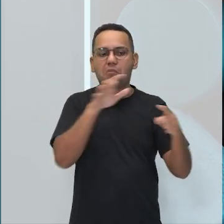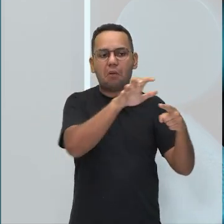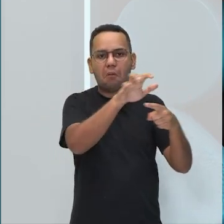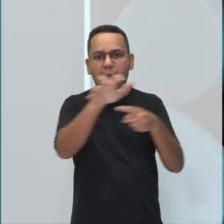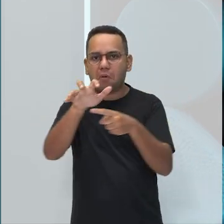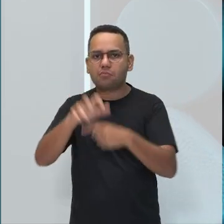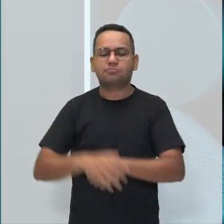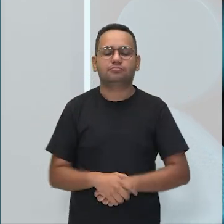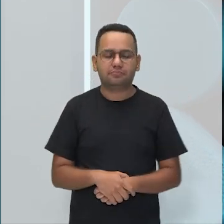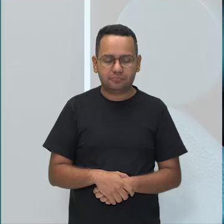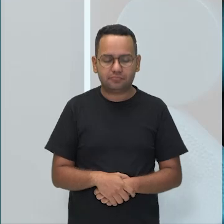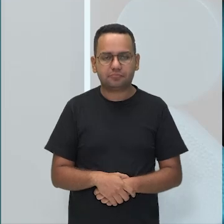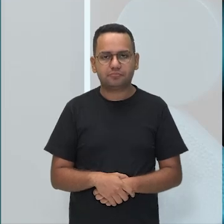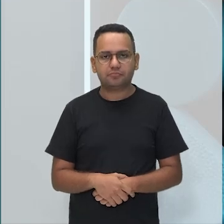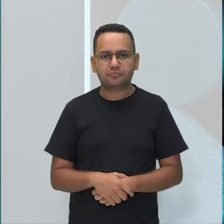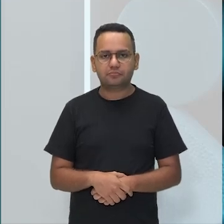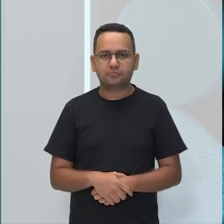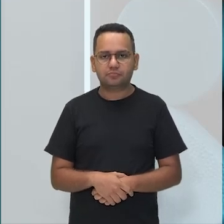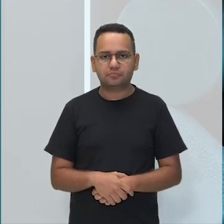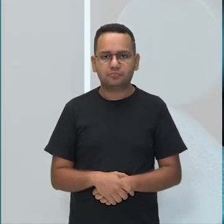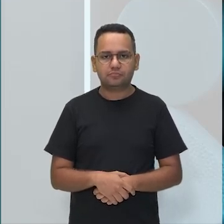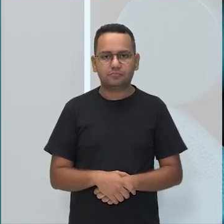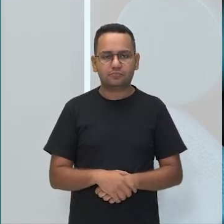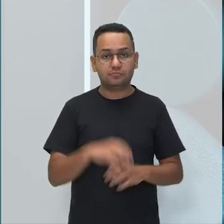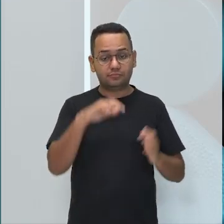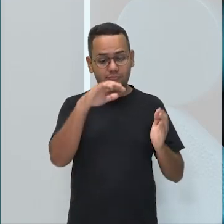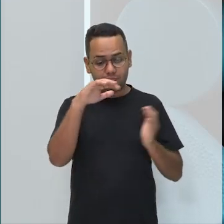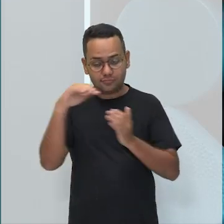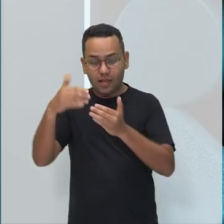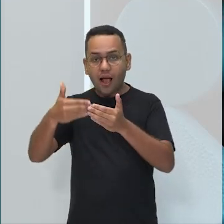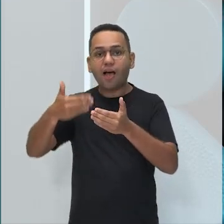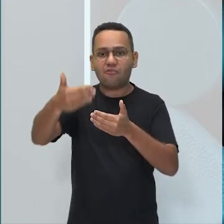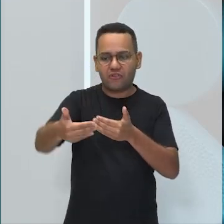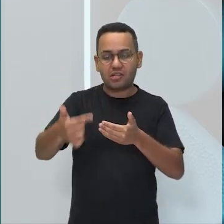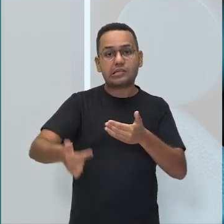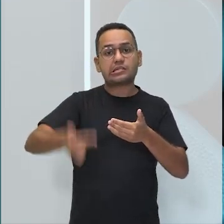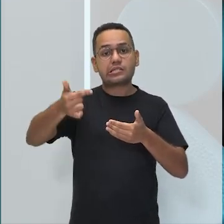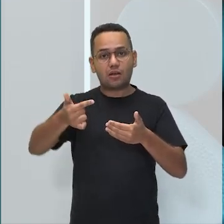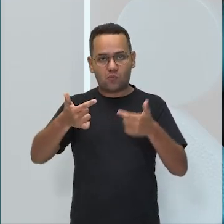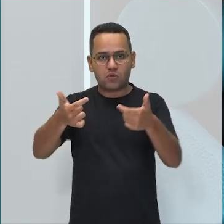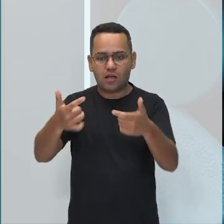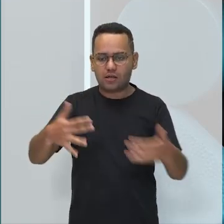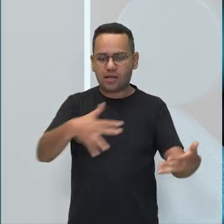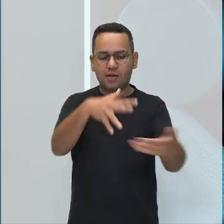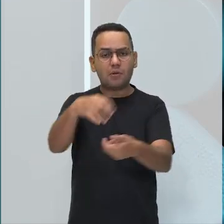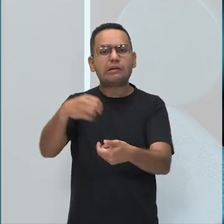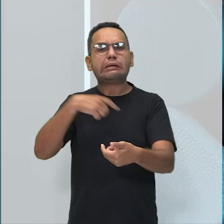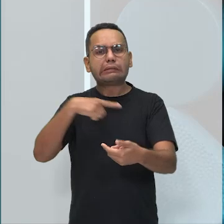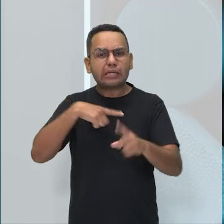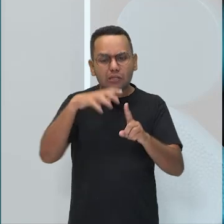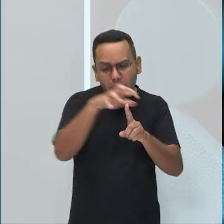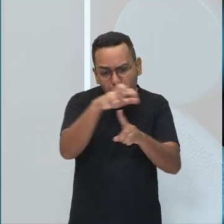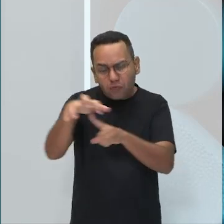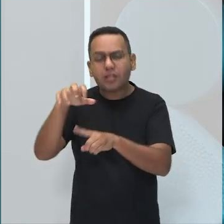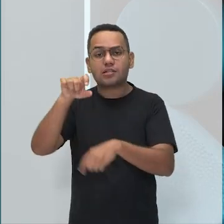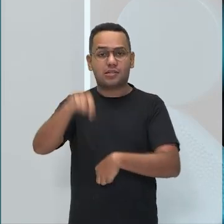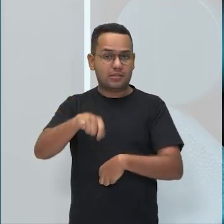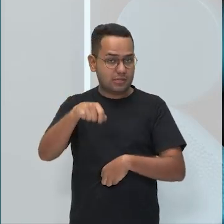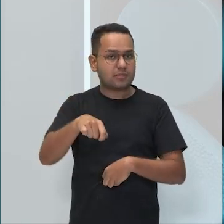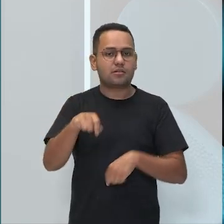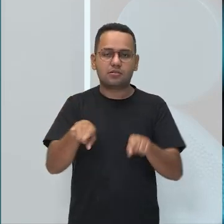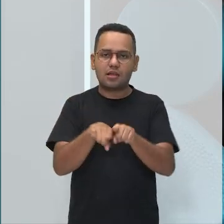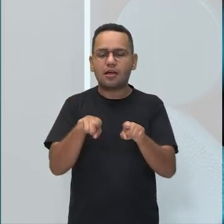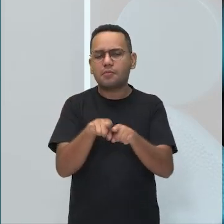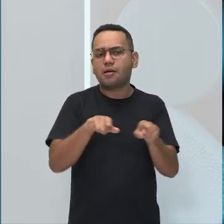mais adiante, a gente vai ter também a Segunda Guerra Mundial, que também vai influenciar na produção literária desses autores dessa fase.